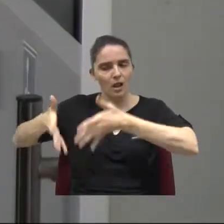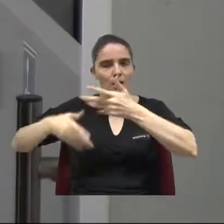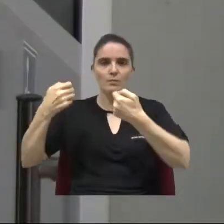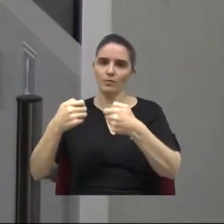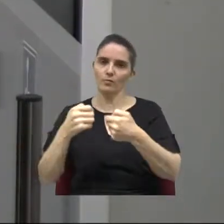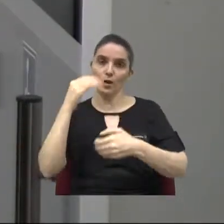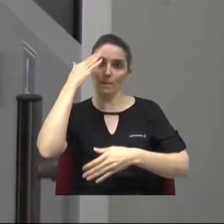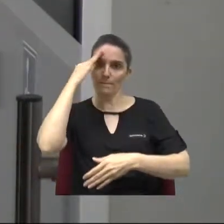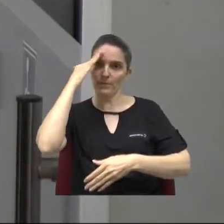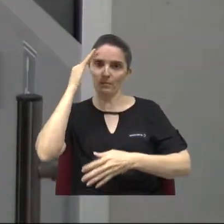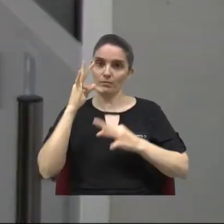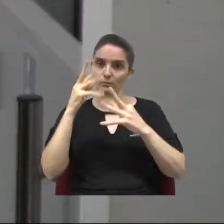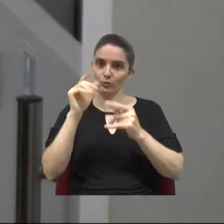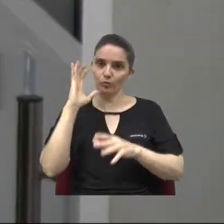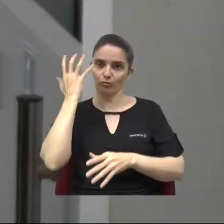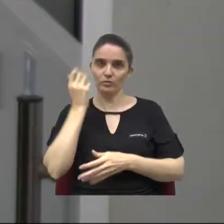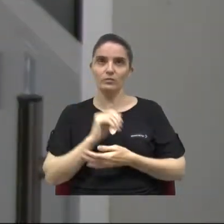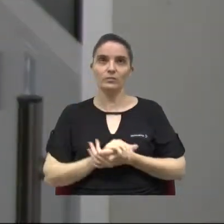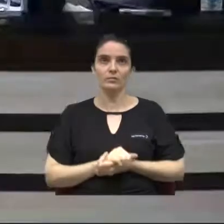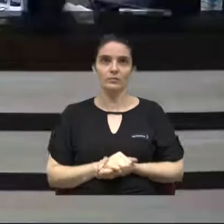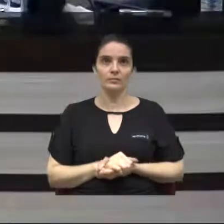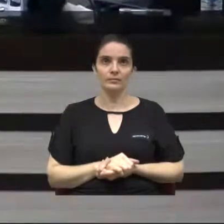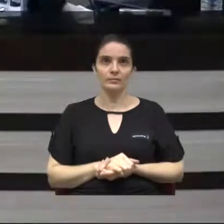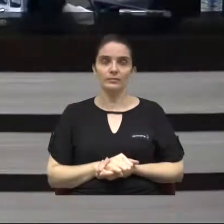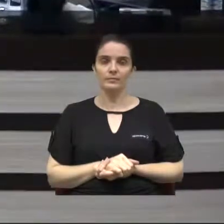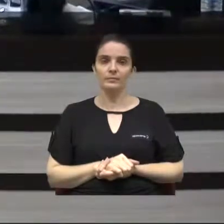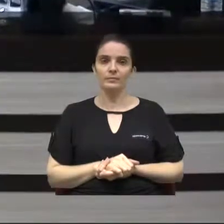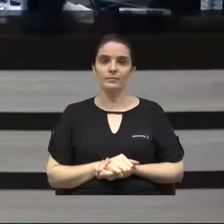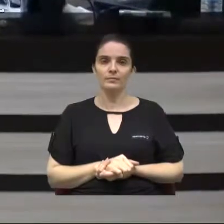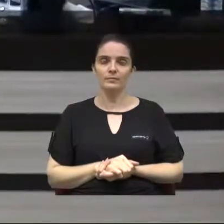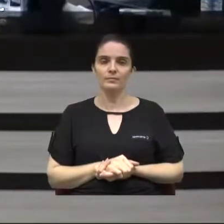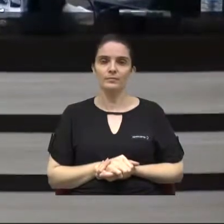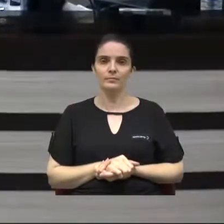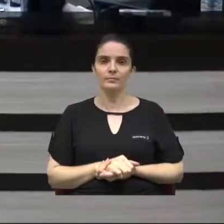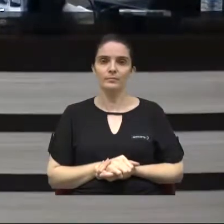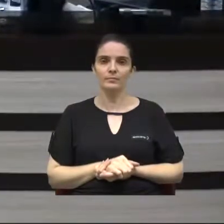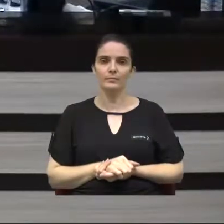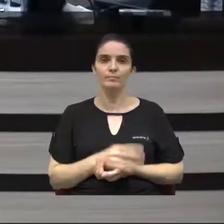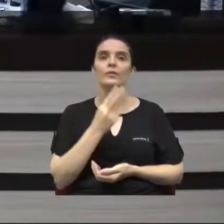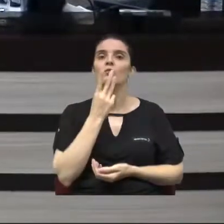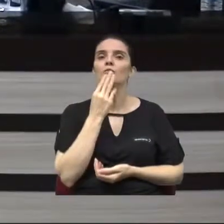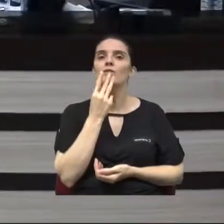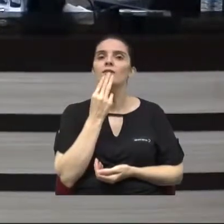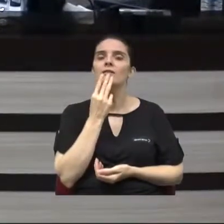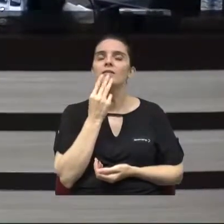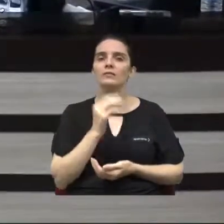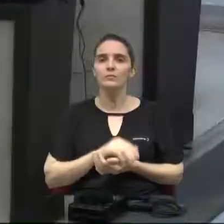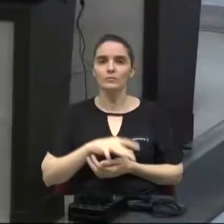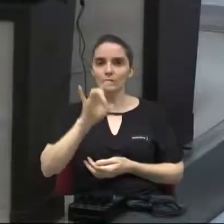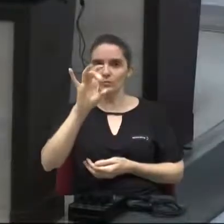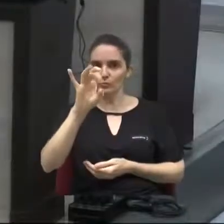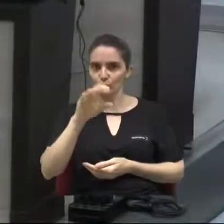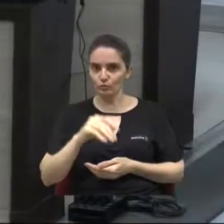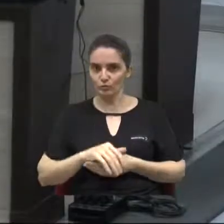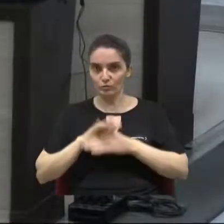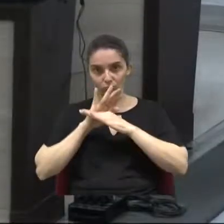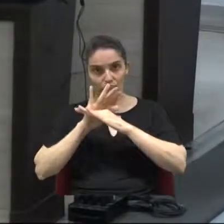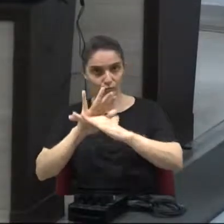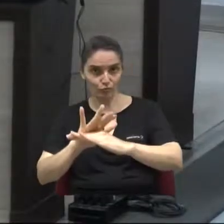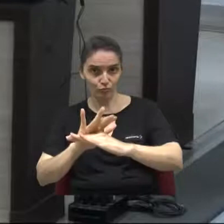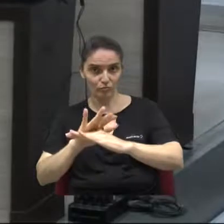passando. Uma parte, vereador. Concedo uma parte. Quem pediu? Vereador Vaguinho. Só para poder contribuir, como